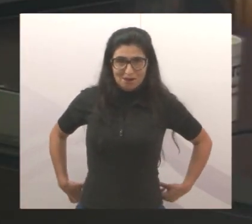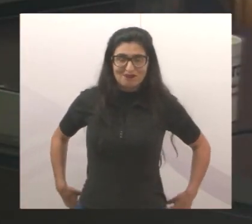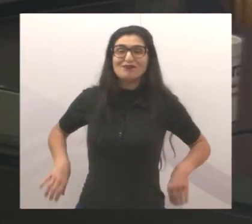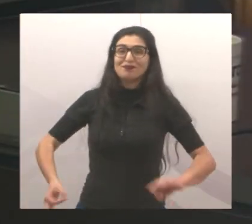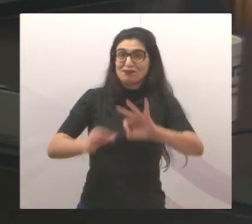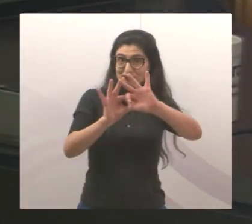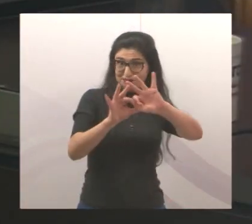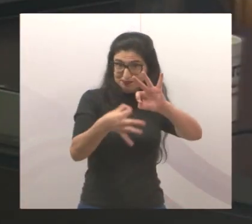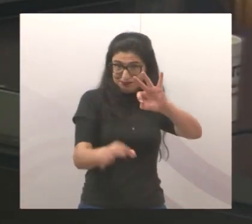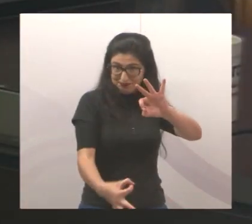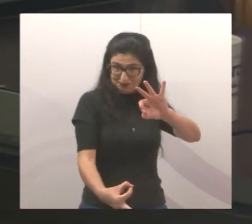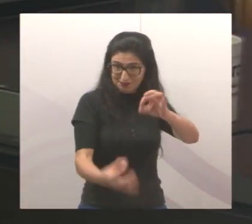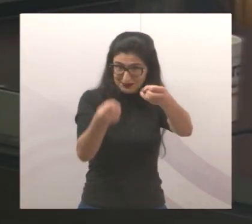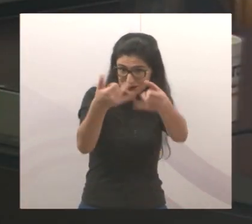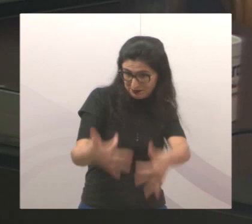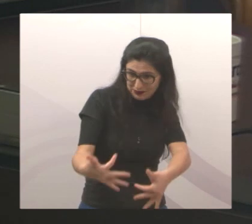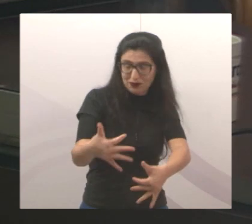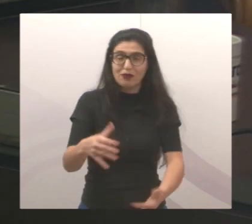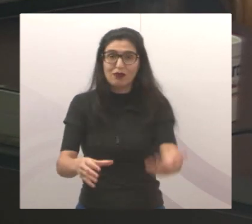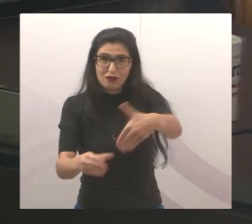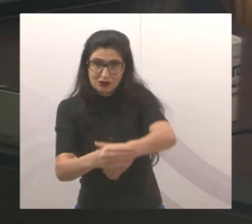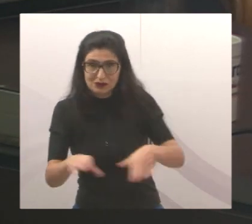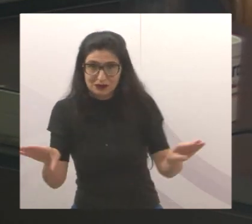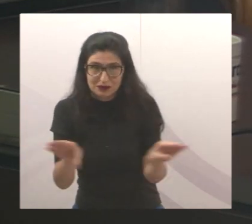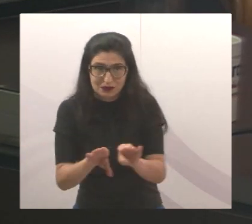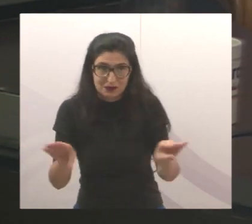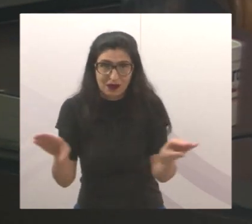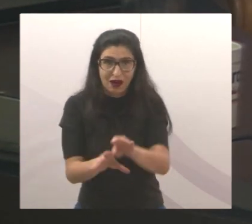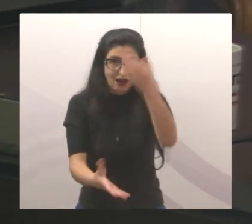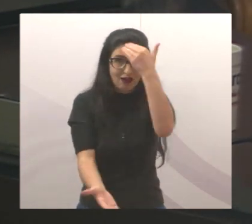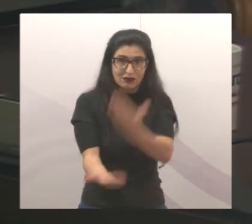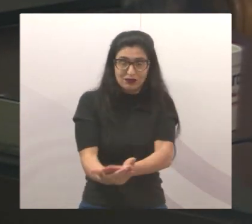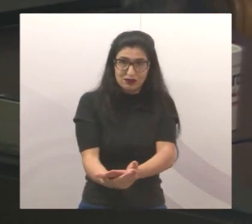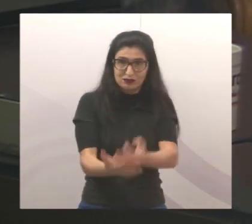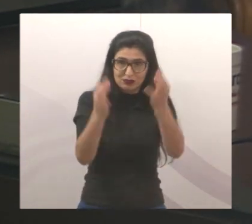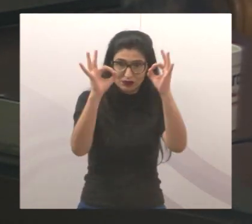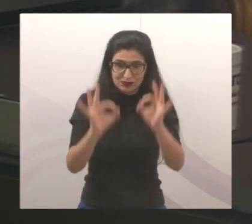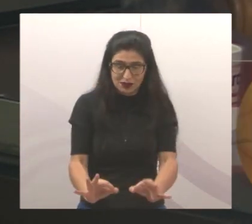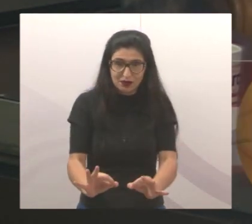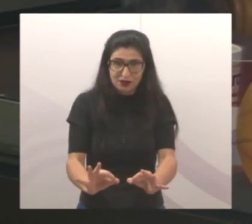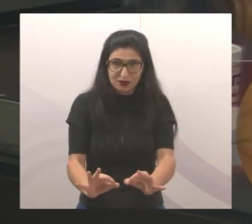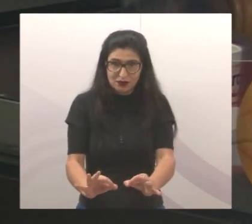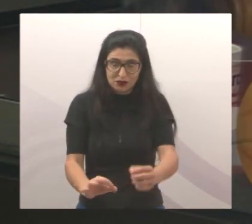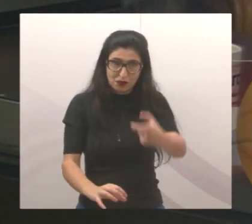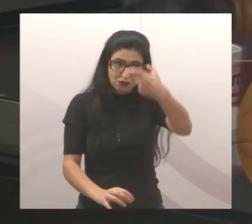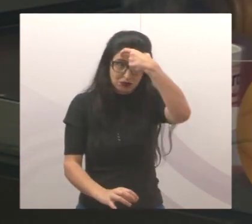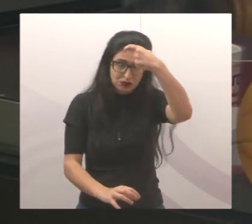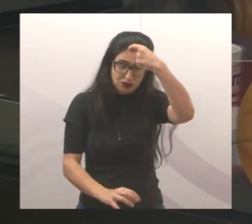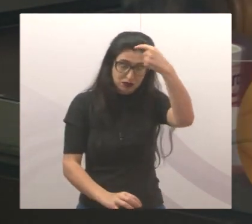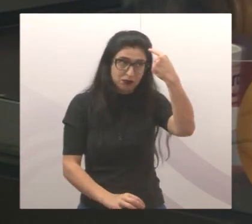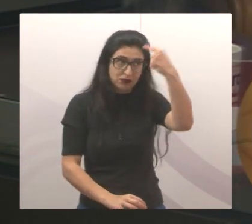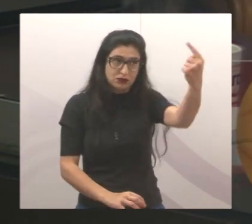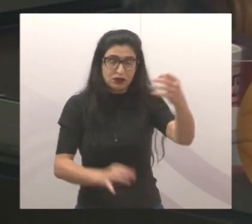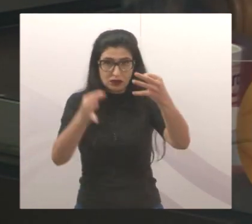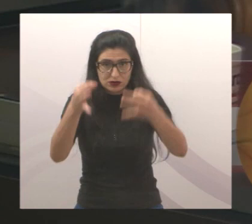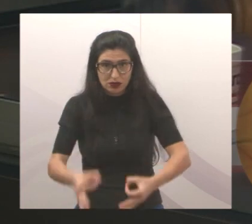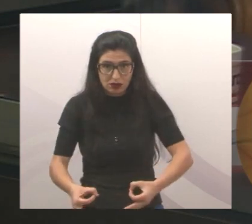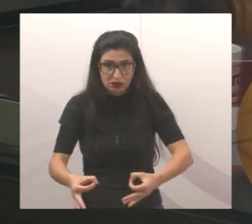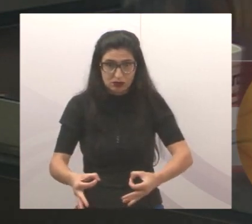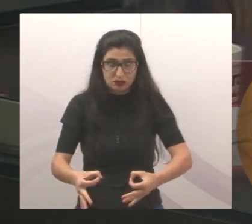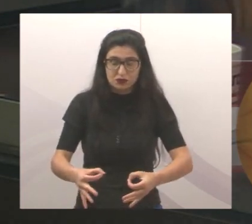justificando o voto também, eu acredito também na coerência, na lógica. Na